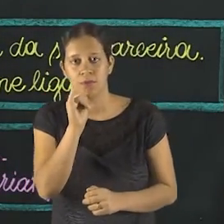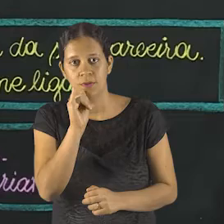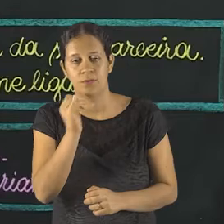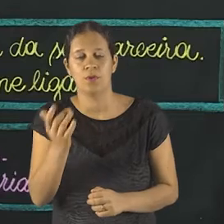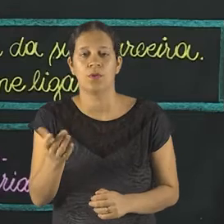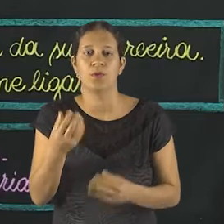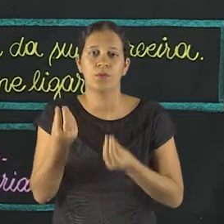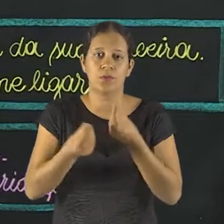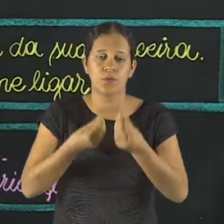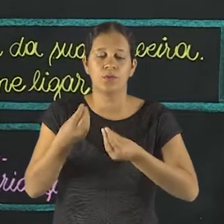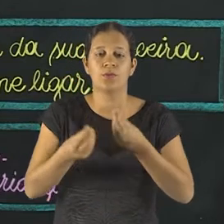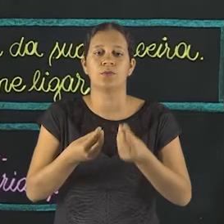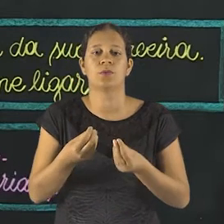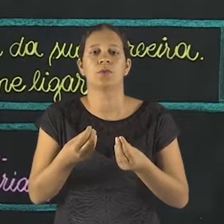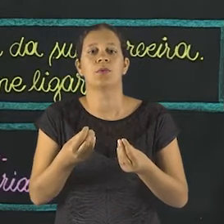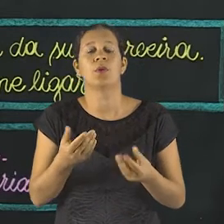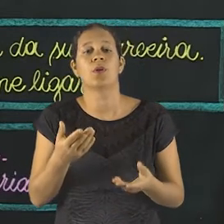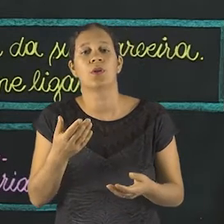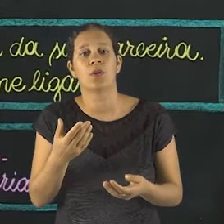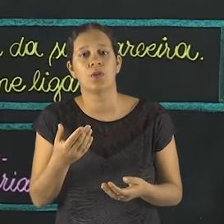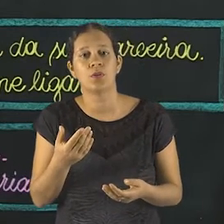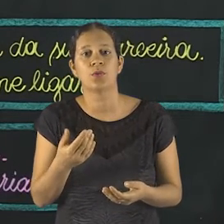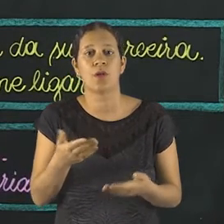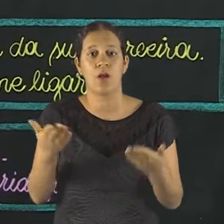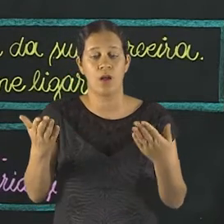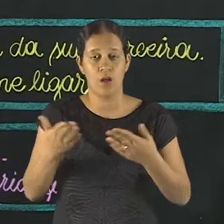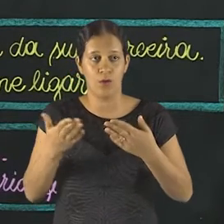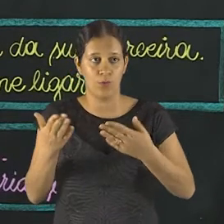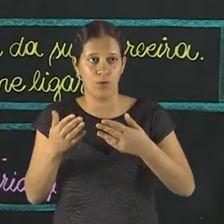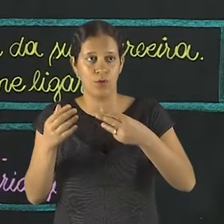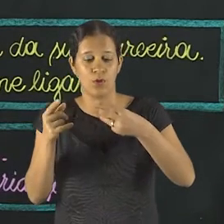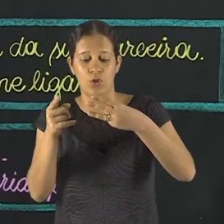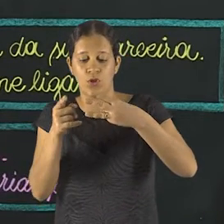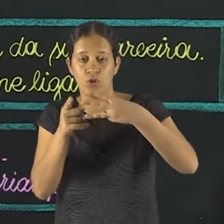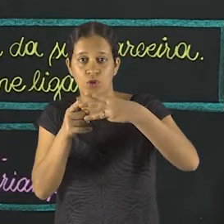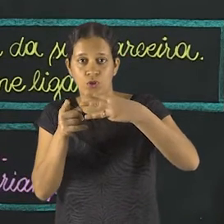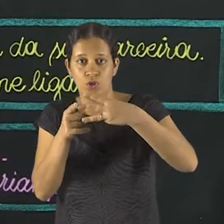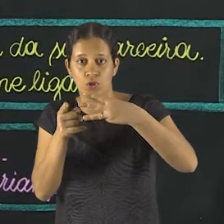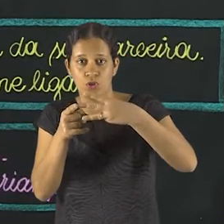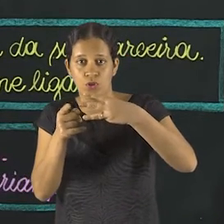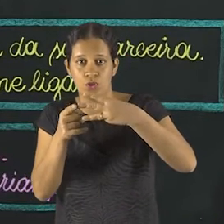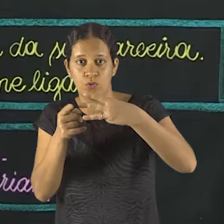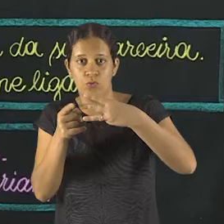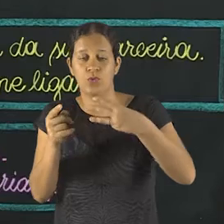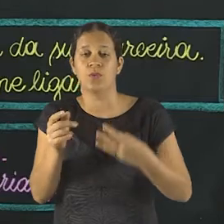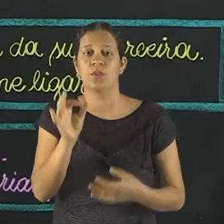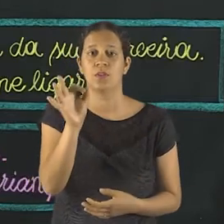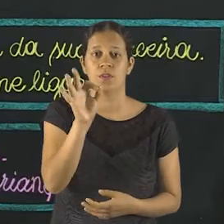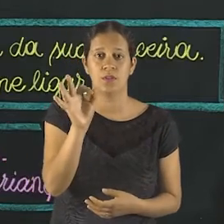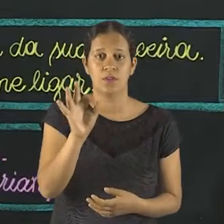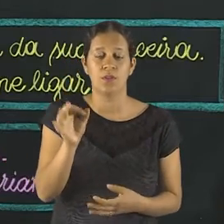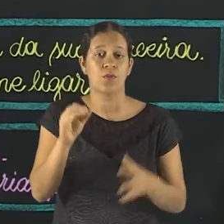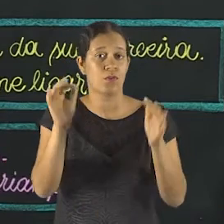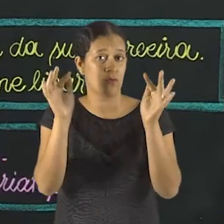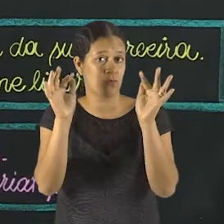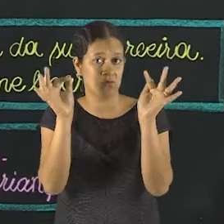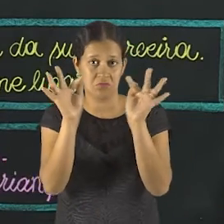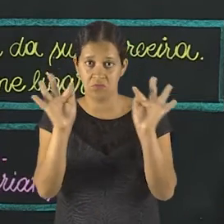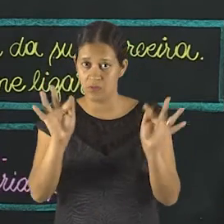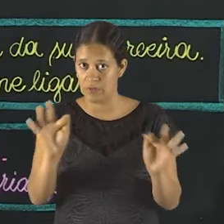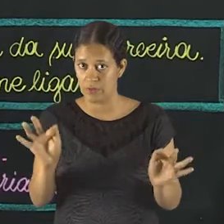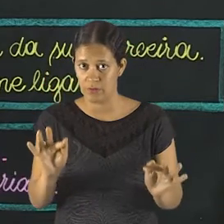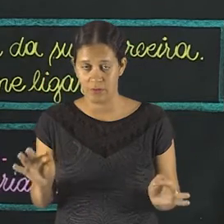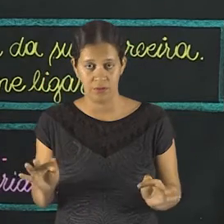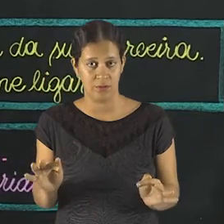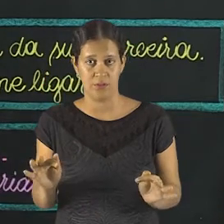com outra forma nominal, com o gerúndio. Não sendo feliz, só atrapalhou a vida